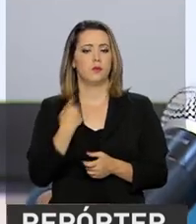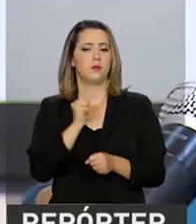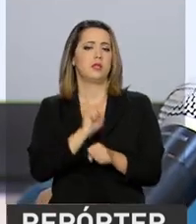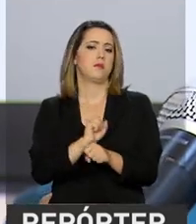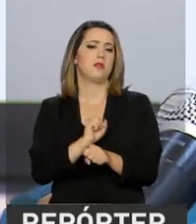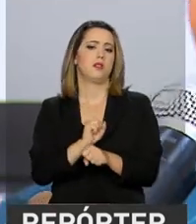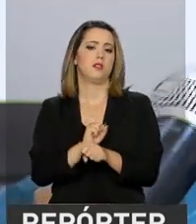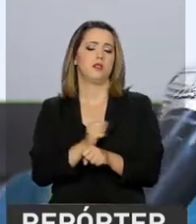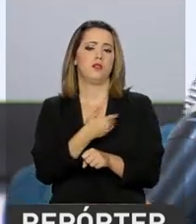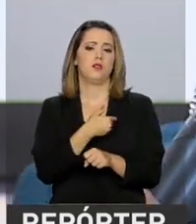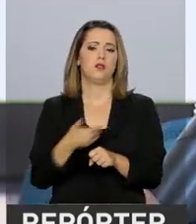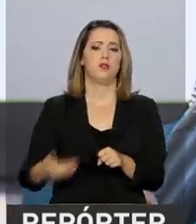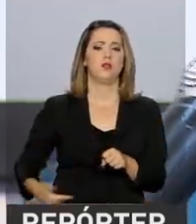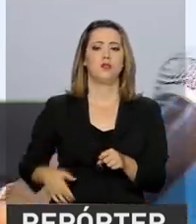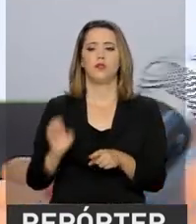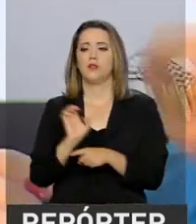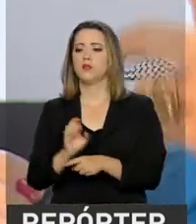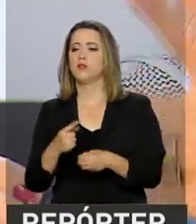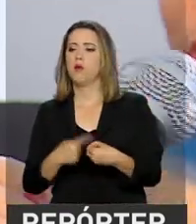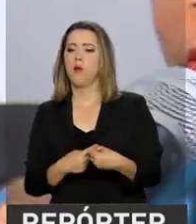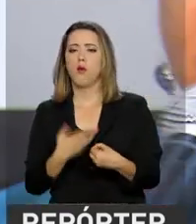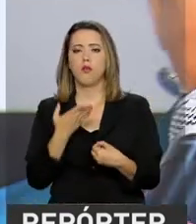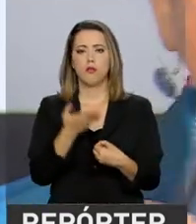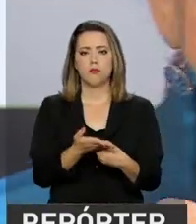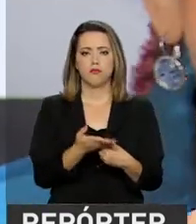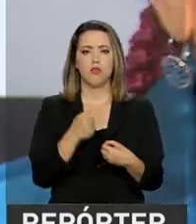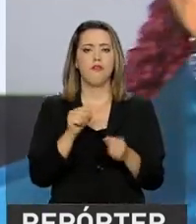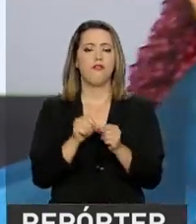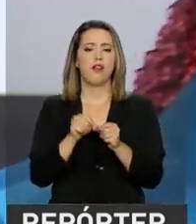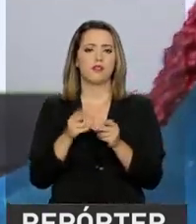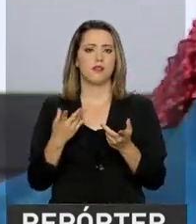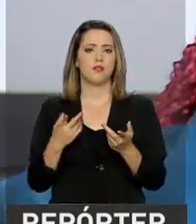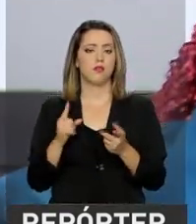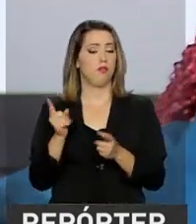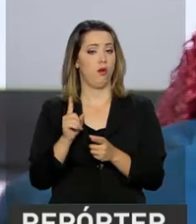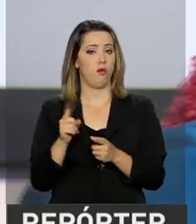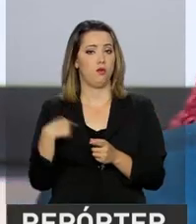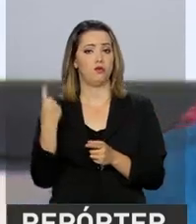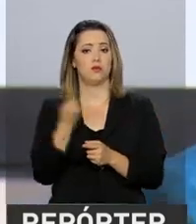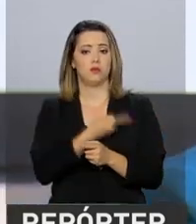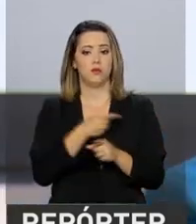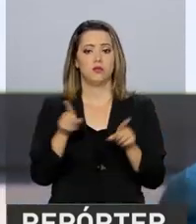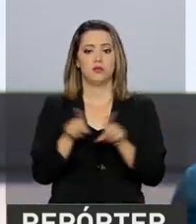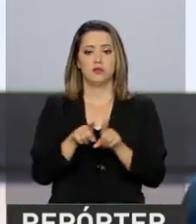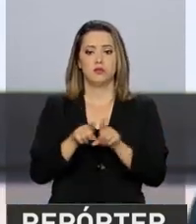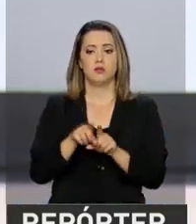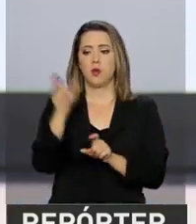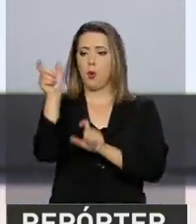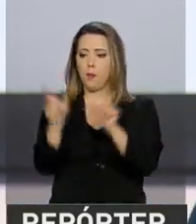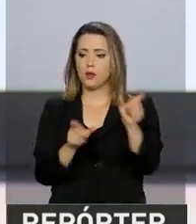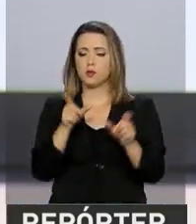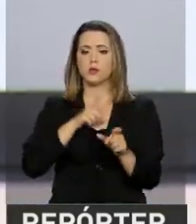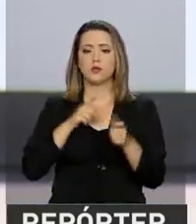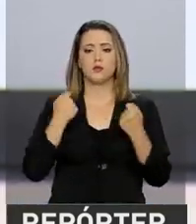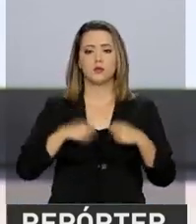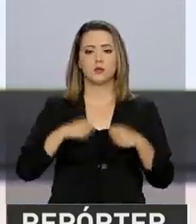que o governo estadual, federal ou municipal faça. Não. Nós também, como brasileiros, temos a obrigação de fazer.